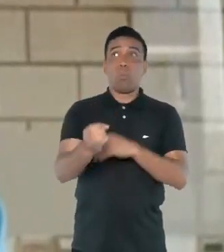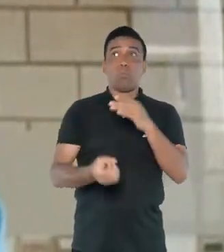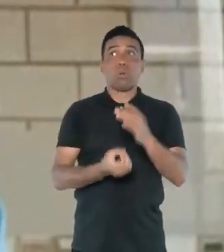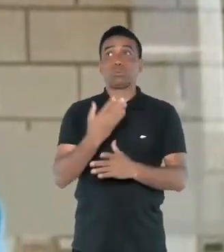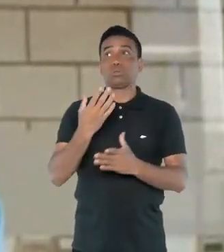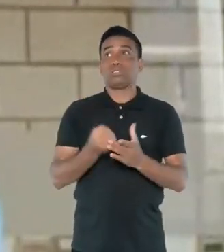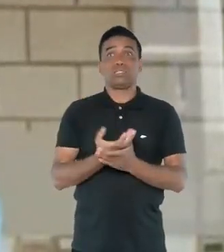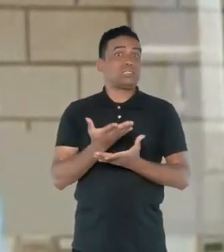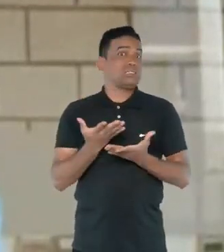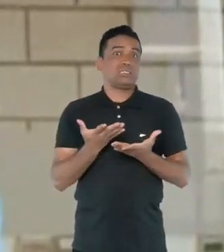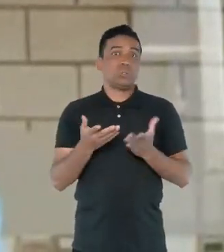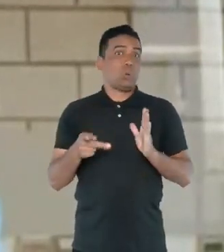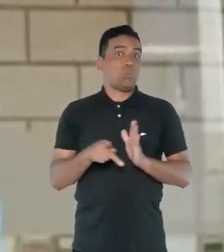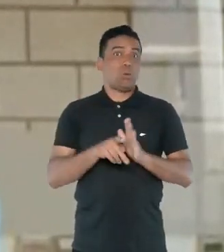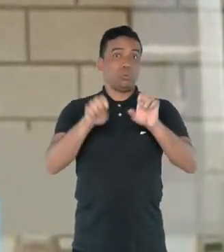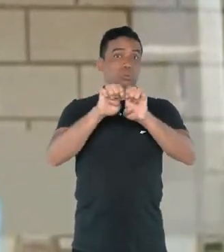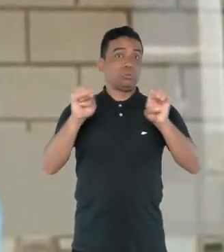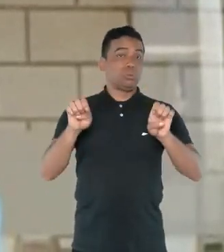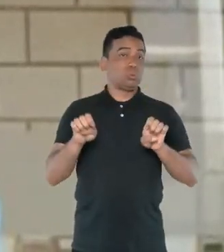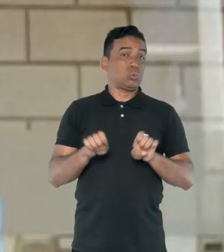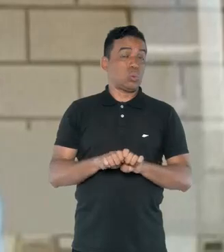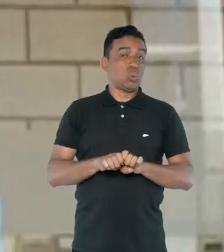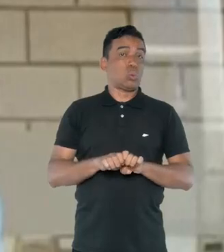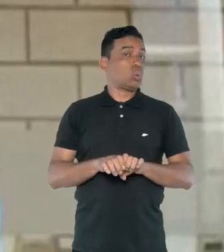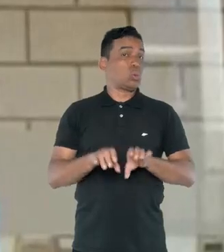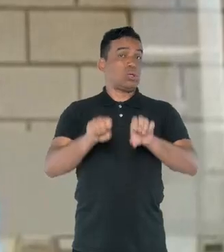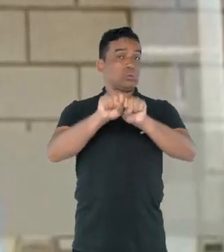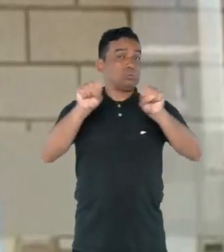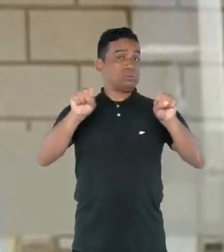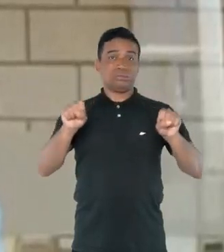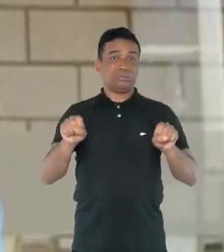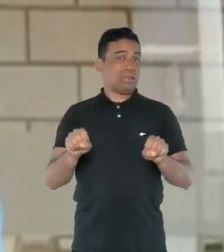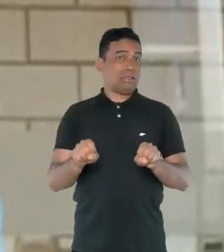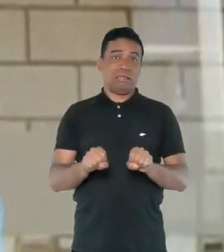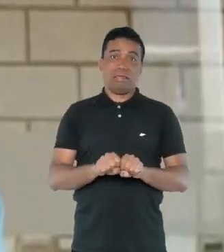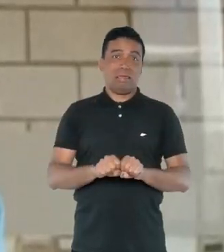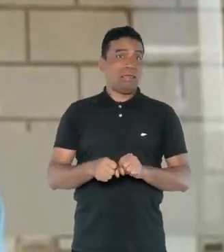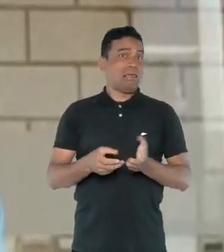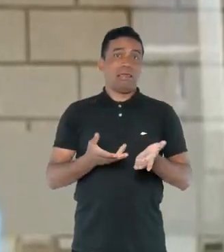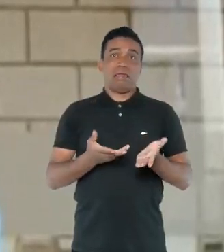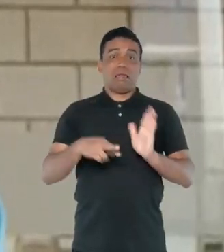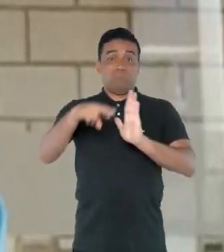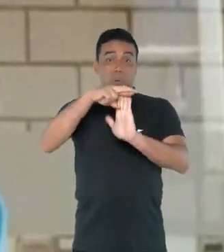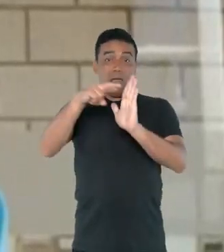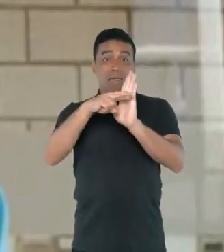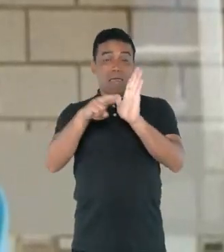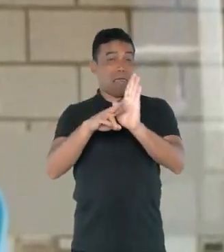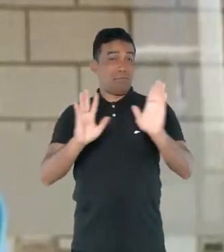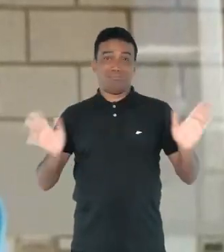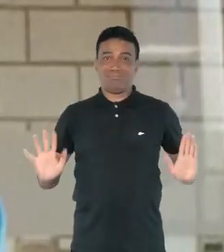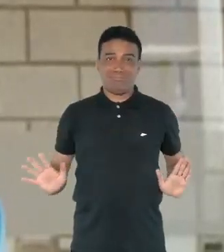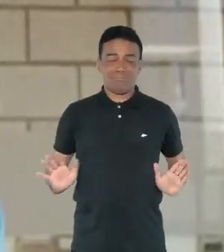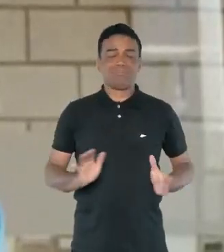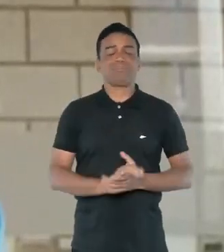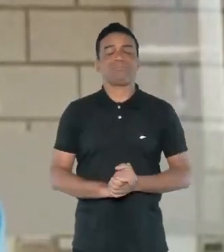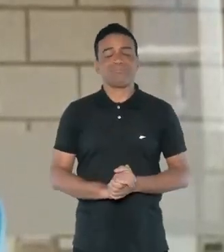assim, uma estética propriamente dita ou no rigor da palavra.